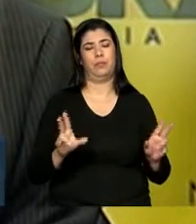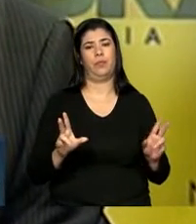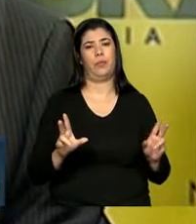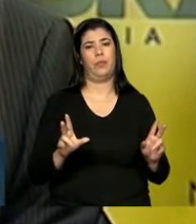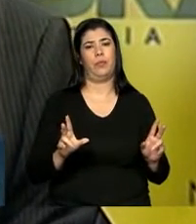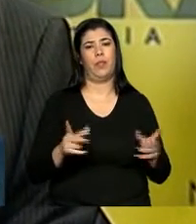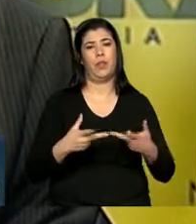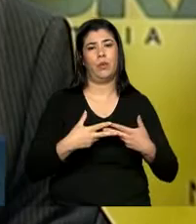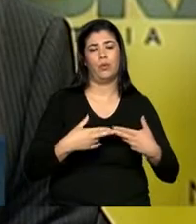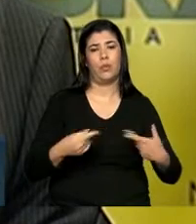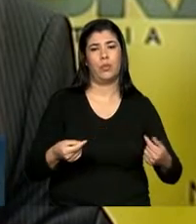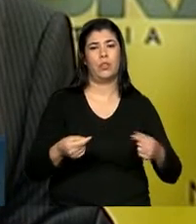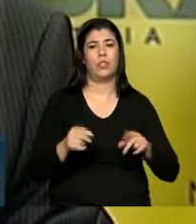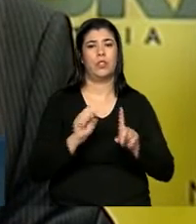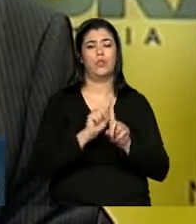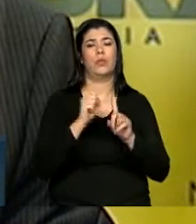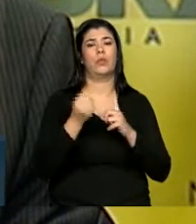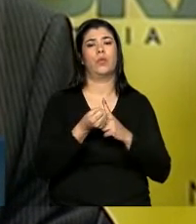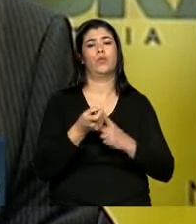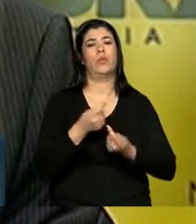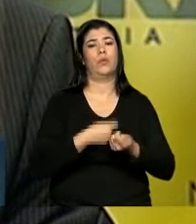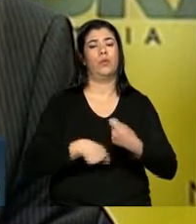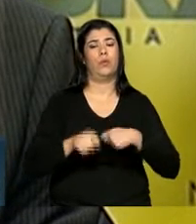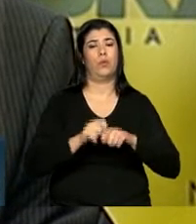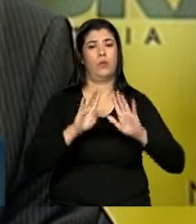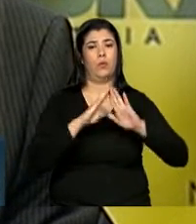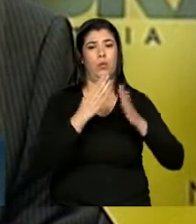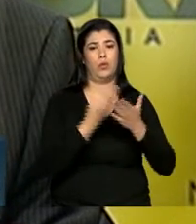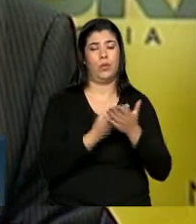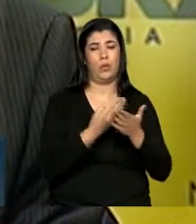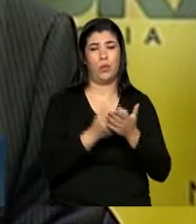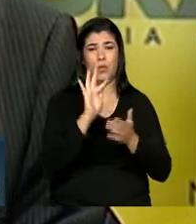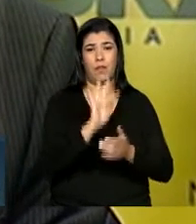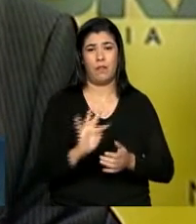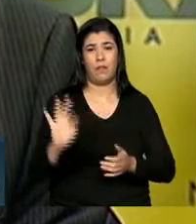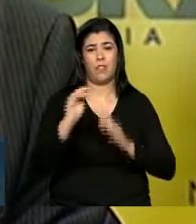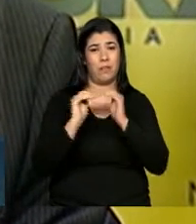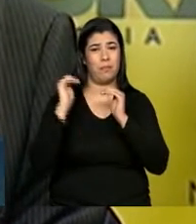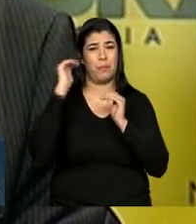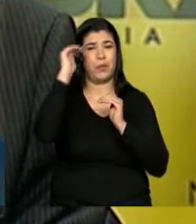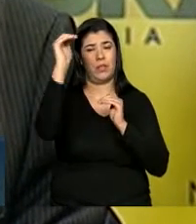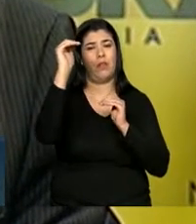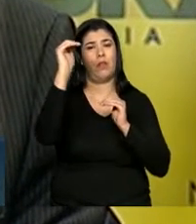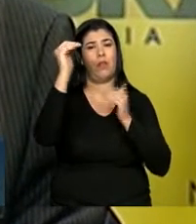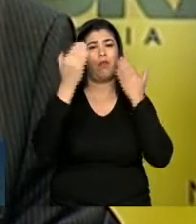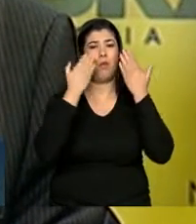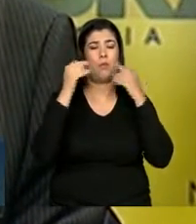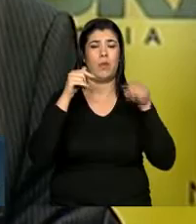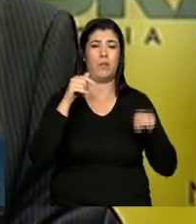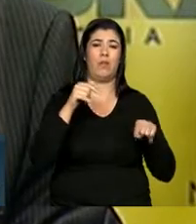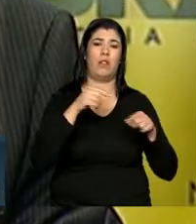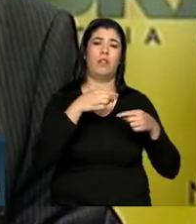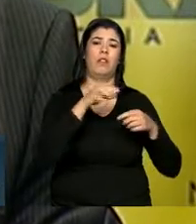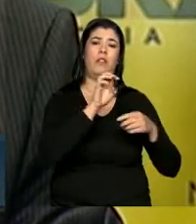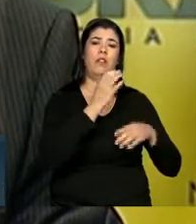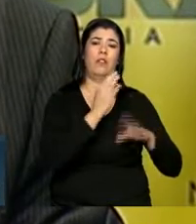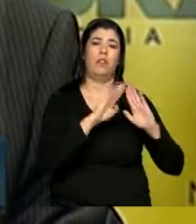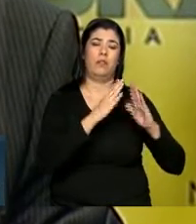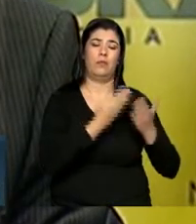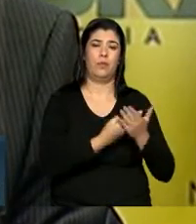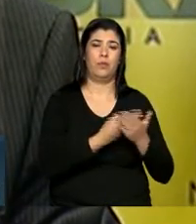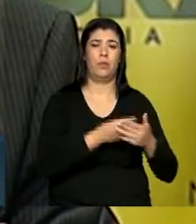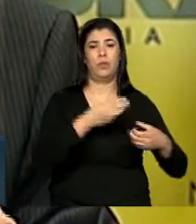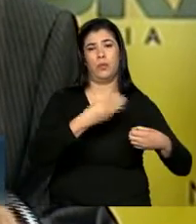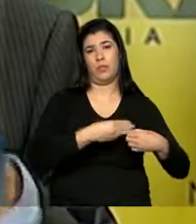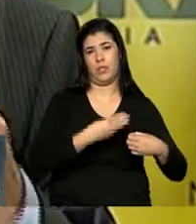na condição socioeconômica dessas escolas federais de ponta e das escolas estaduais e municipais. Perfeito. Então, perfeito. Não é